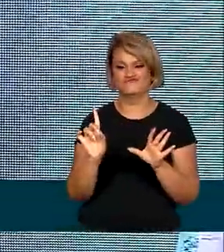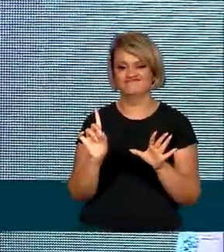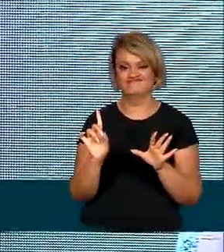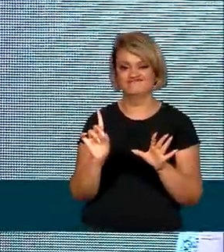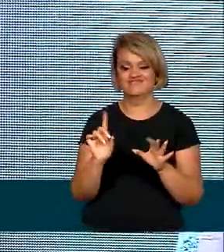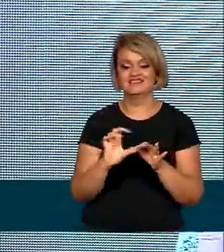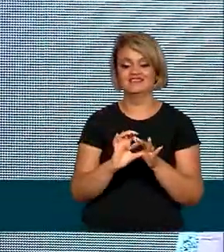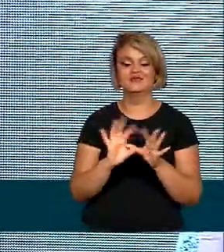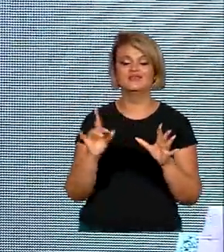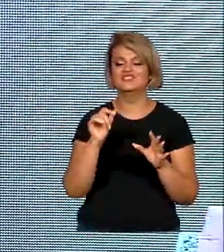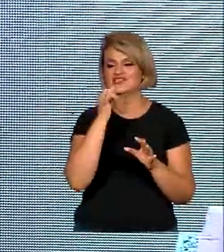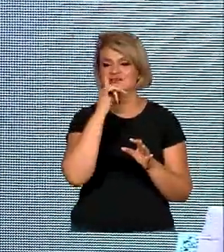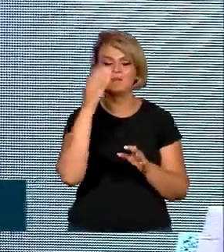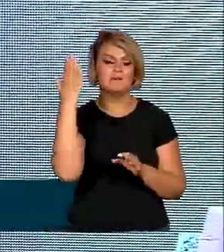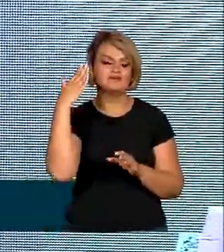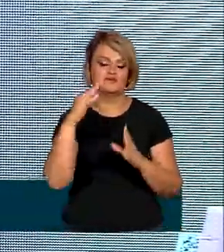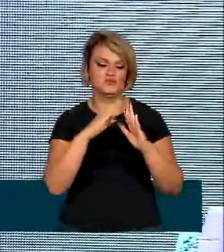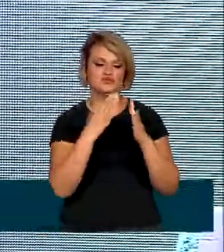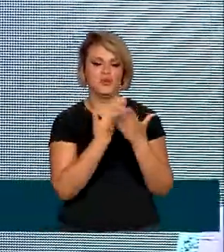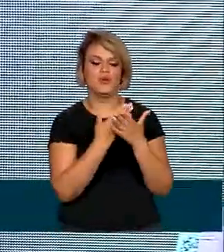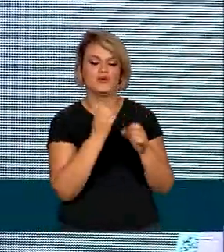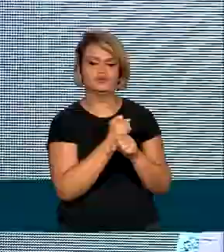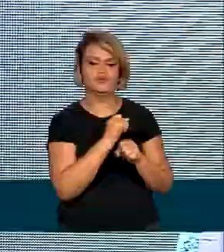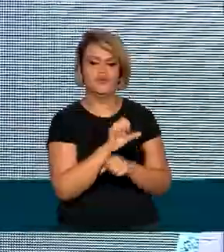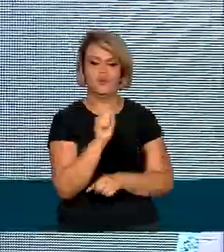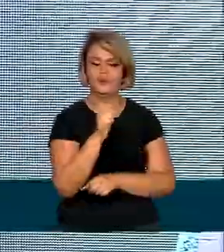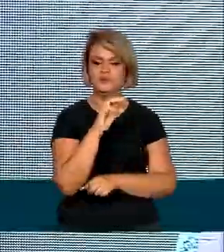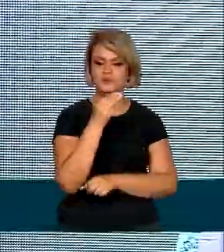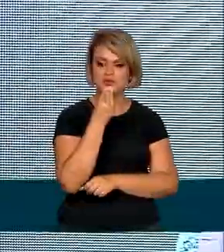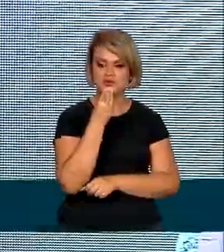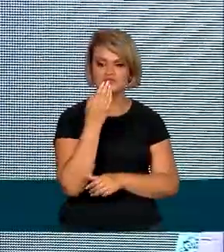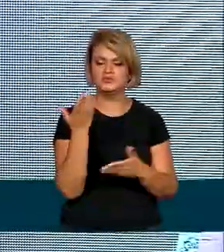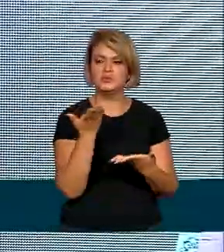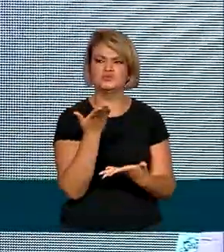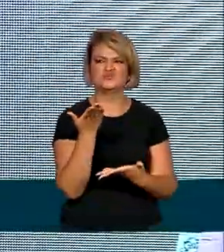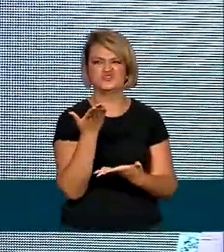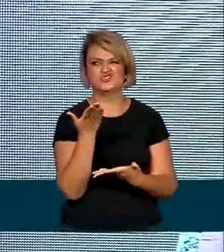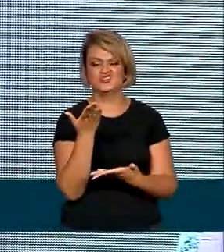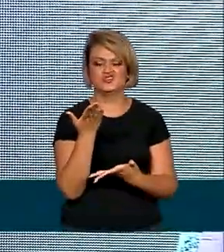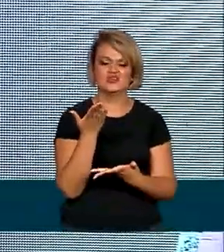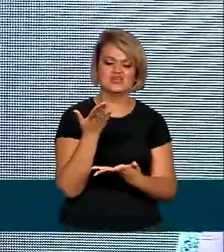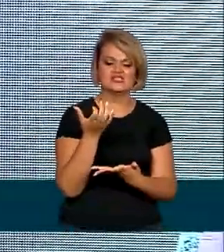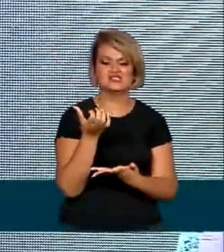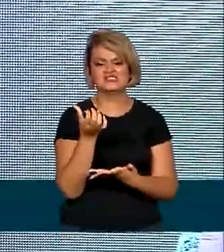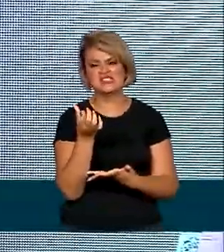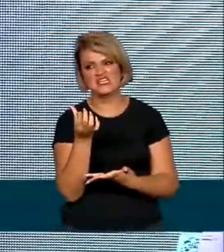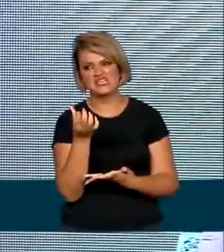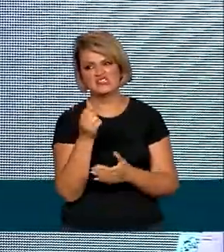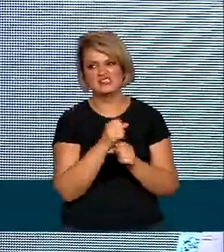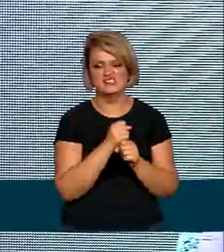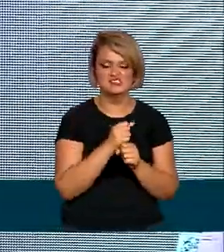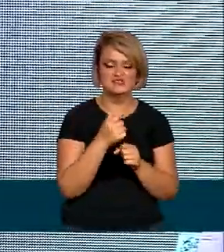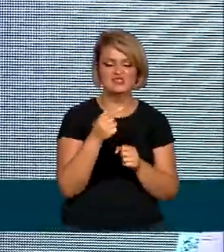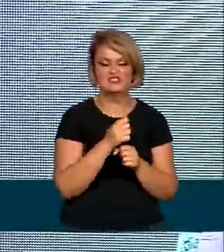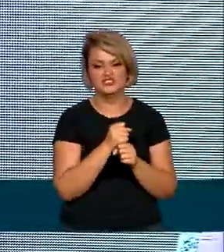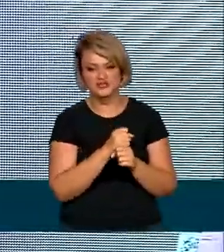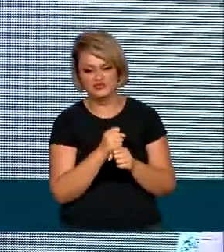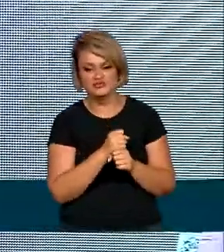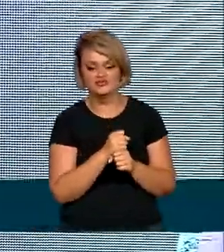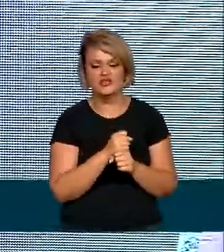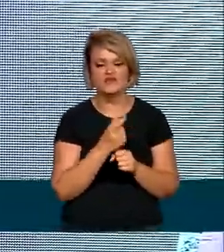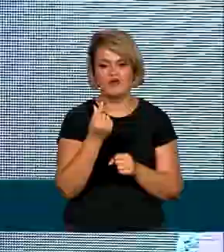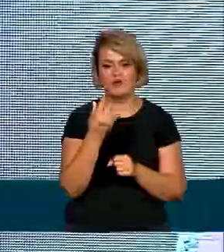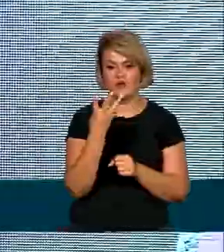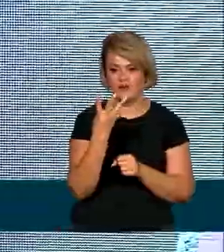uma escola de 8 milhões que custa hoje se há seis sete anos quando ela foi iniciada custava